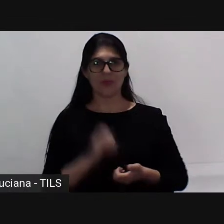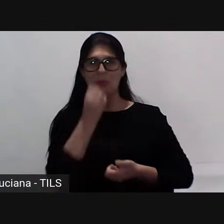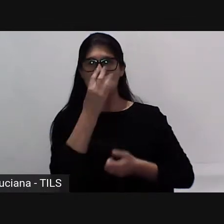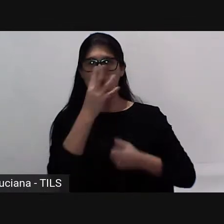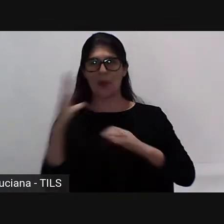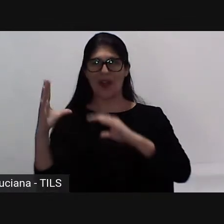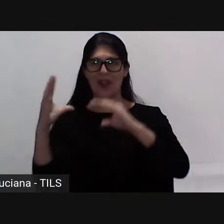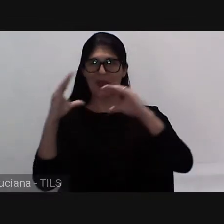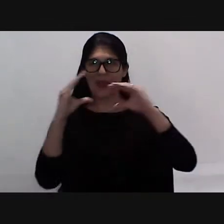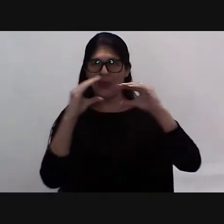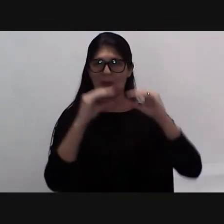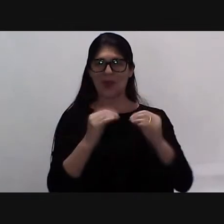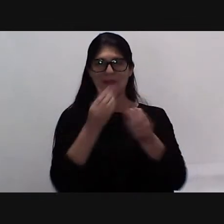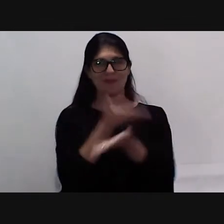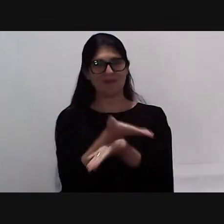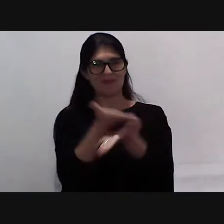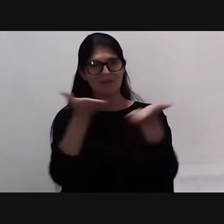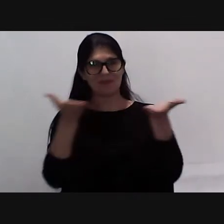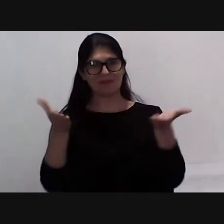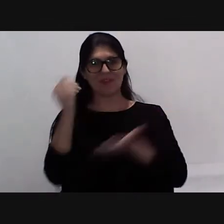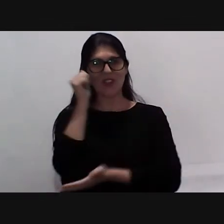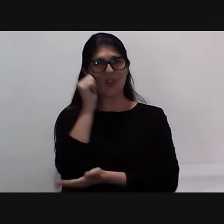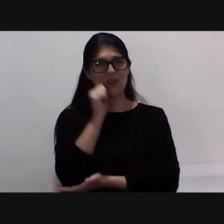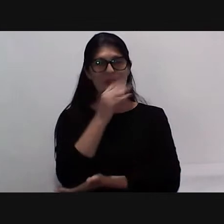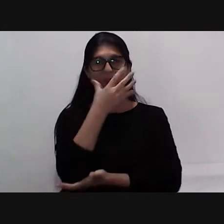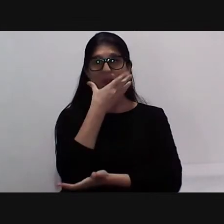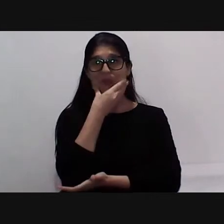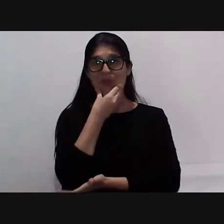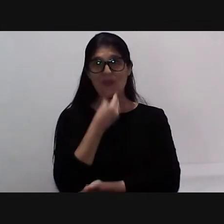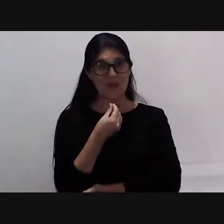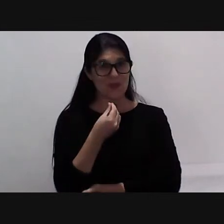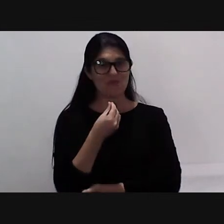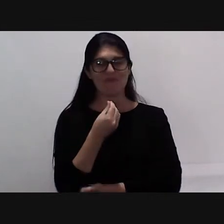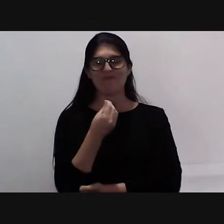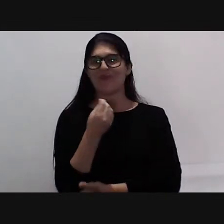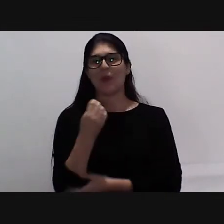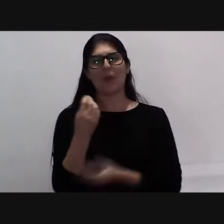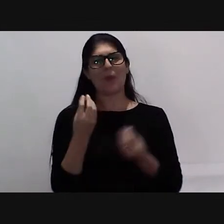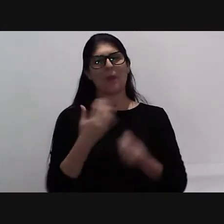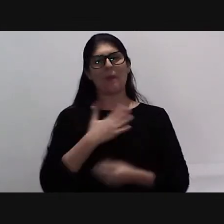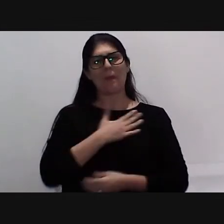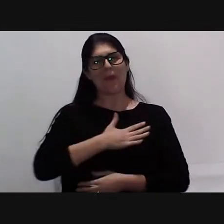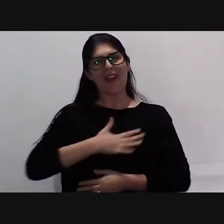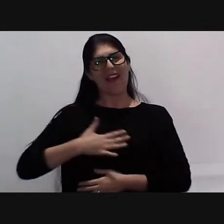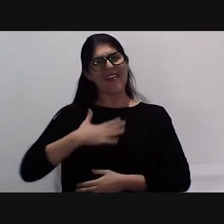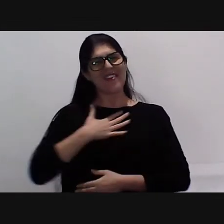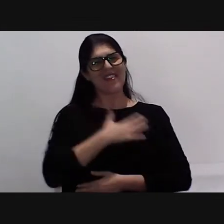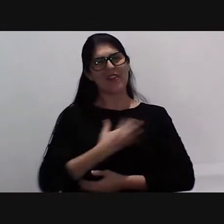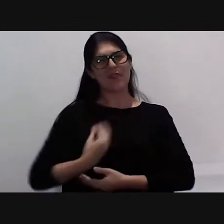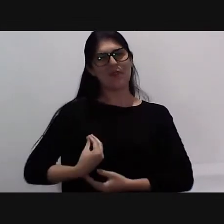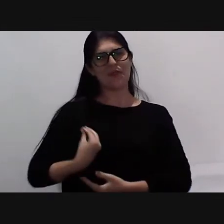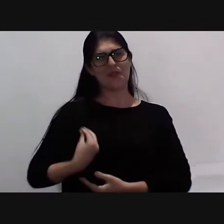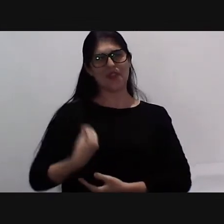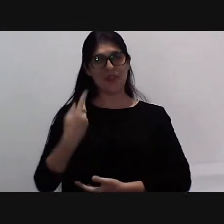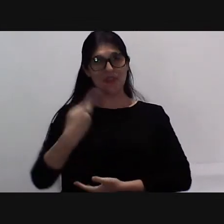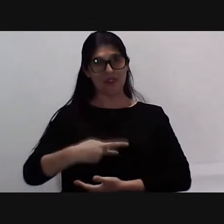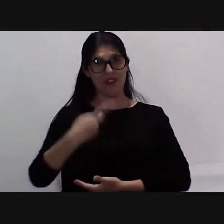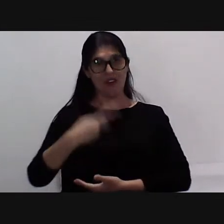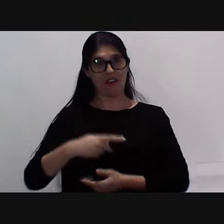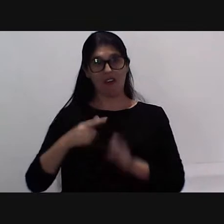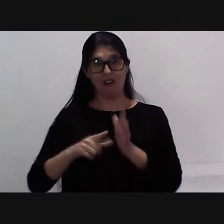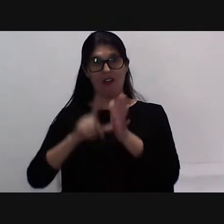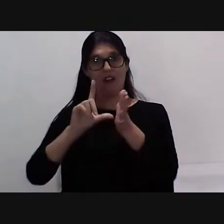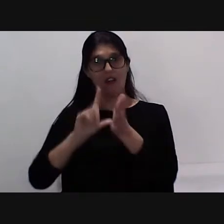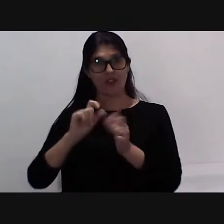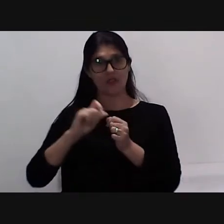Boa noite a todos e todas. É um imenso prazer estar aqui. Antes, a audiodescrição, a